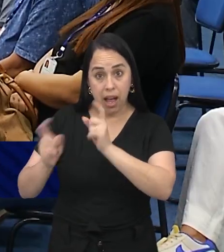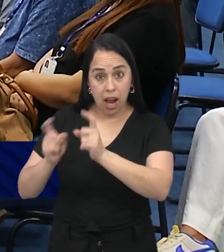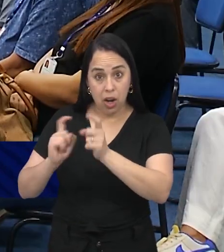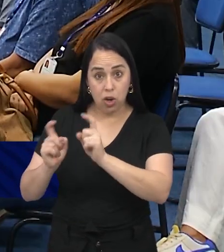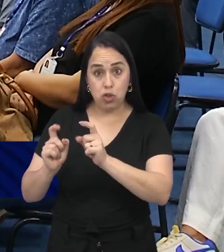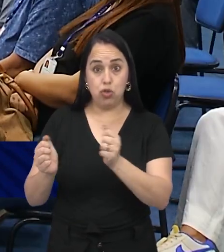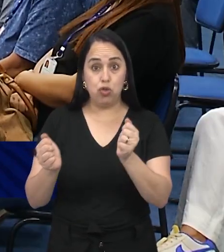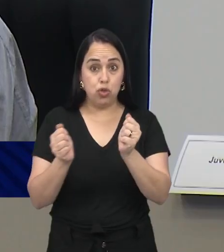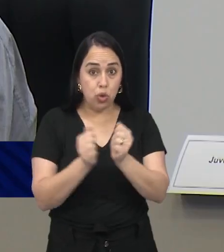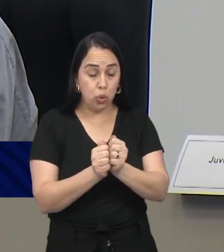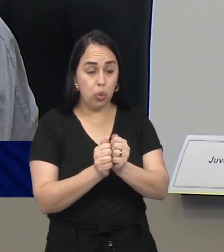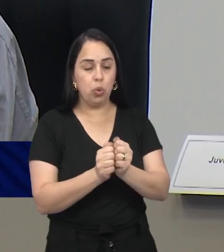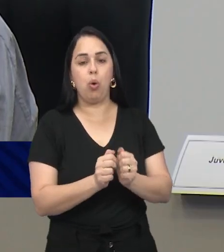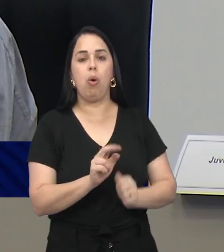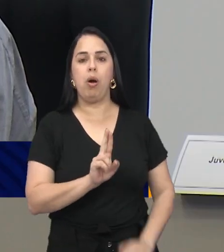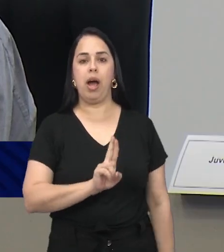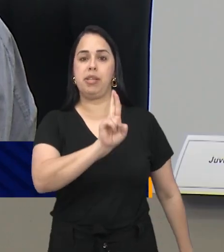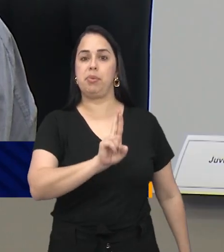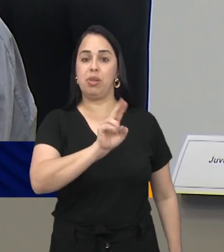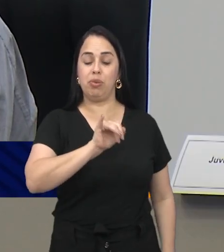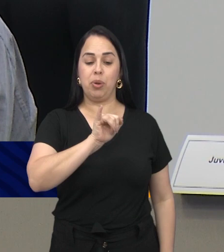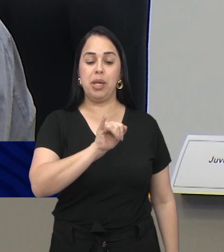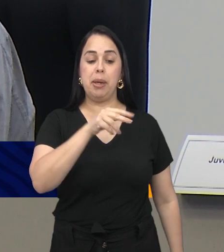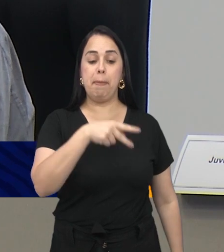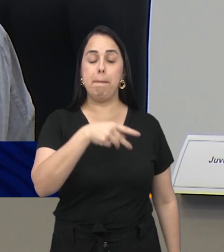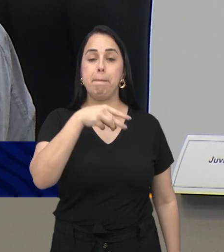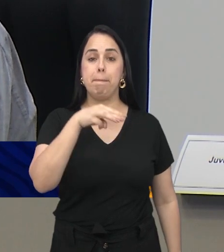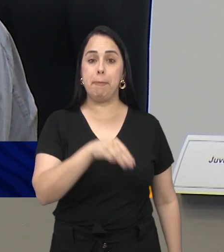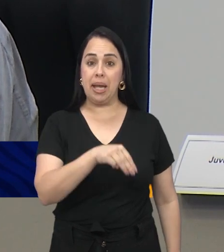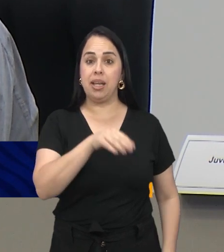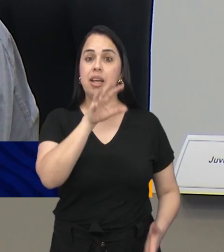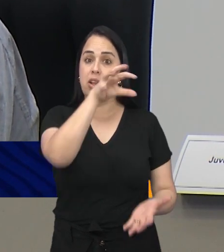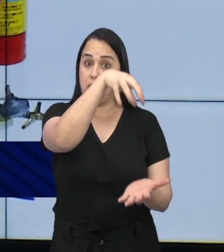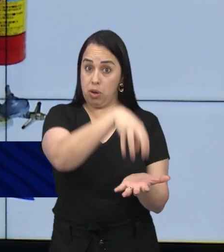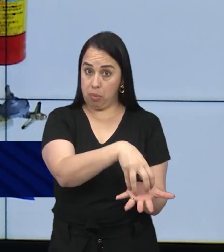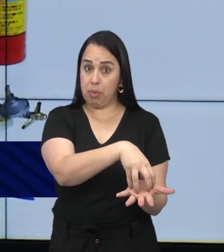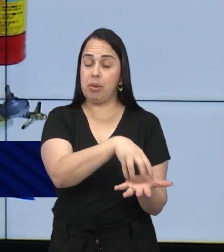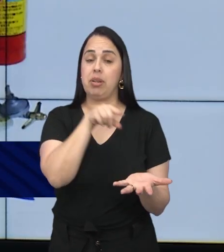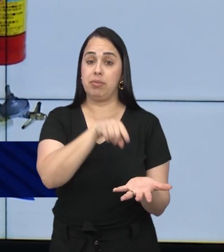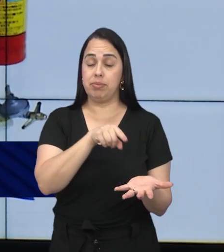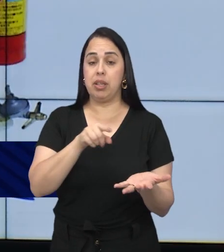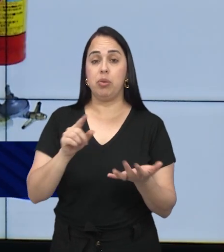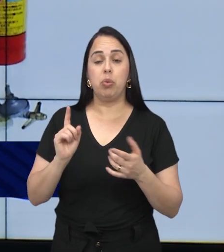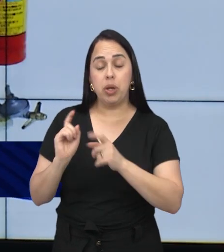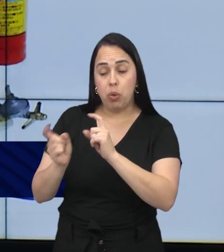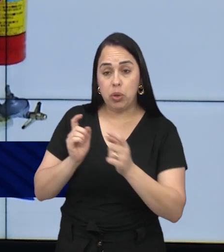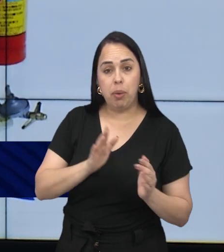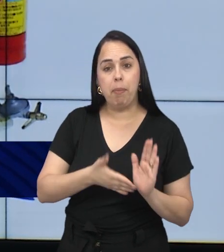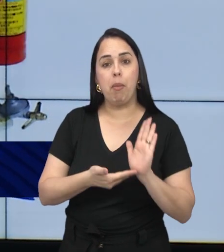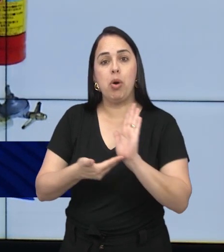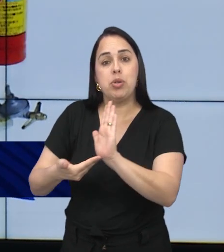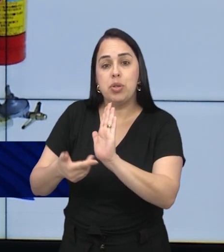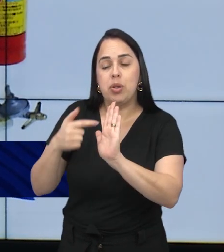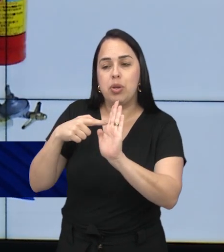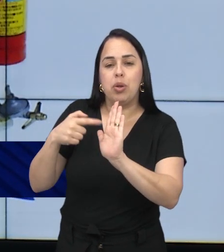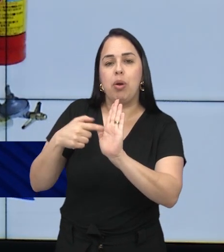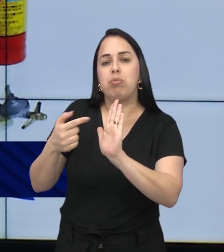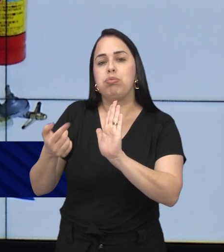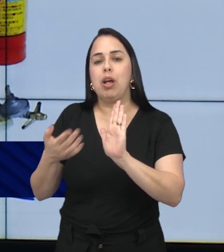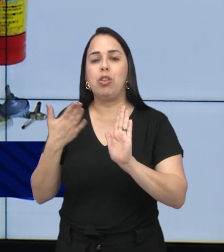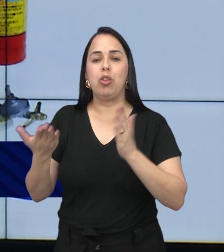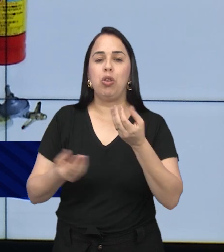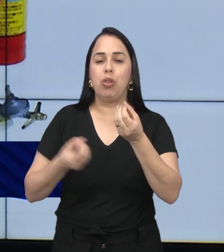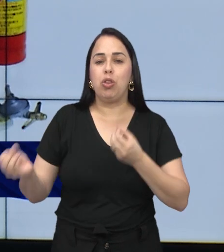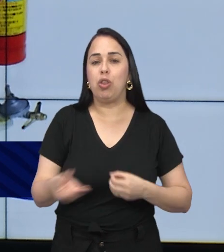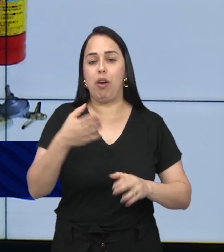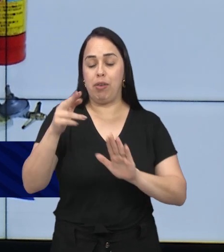com o superintendente do IPEM, Instituto de Pesos e Medidas do Estado de São Paulo. Encontro apresentou aos vereadores e autoridades as